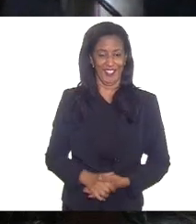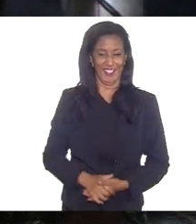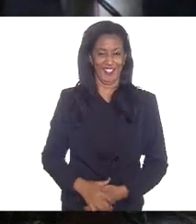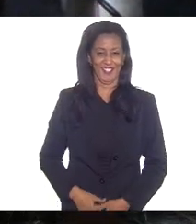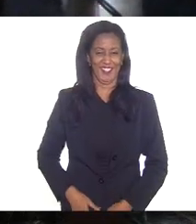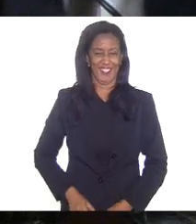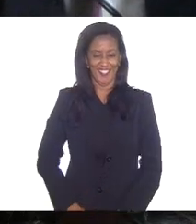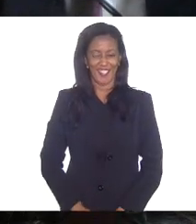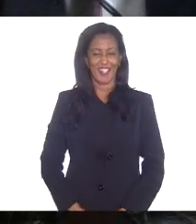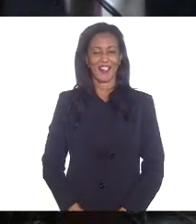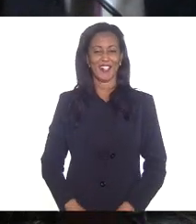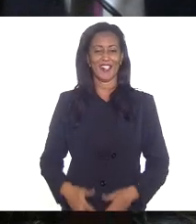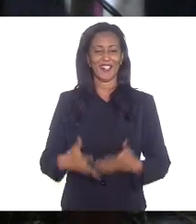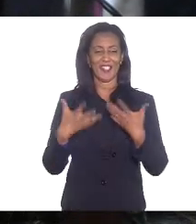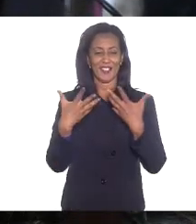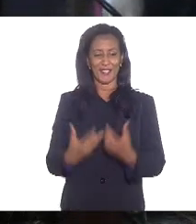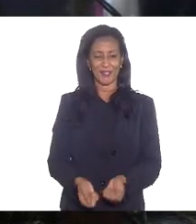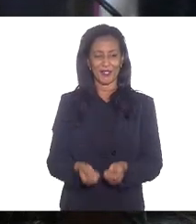Vamos